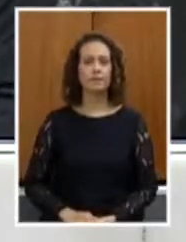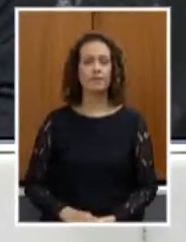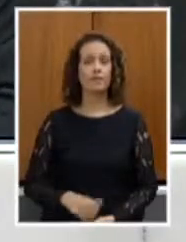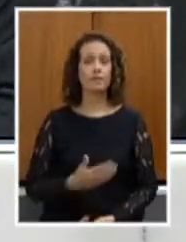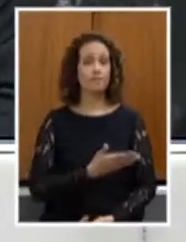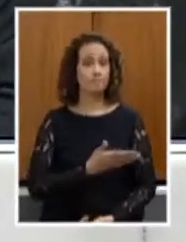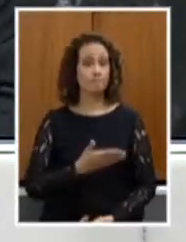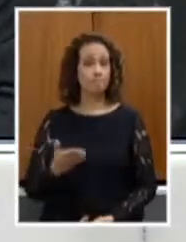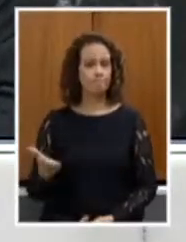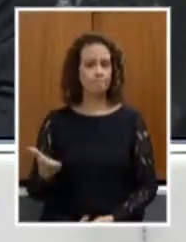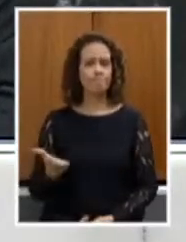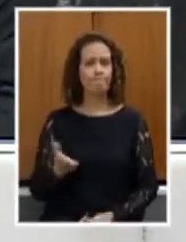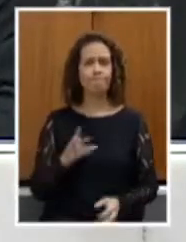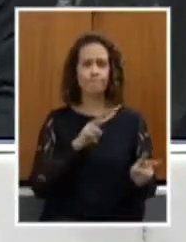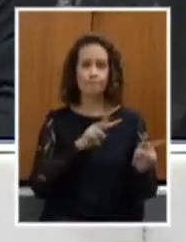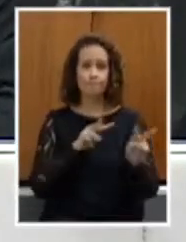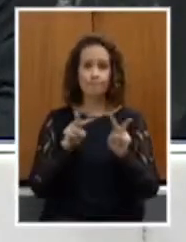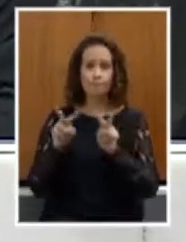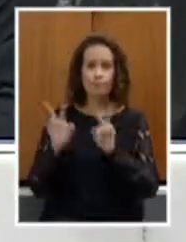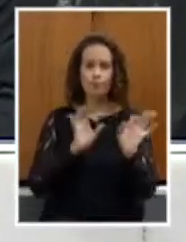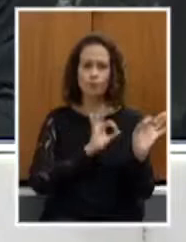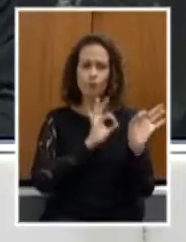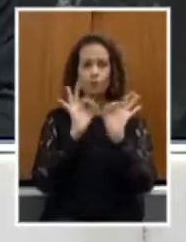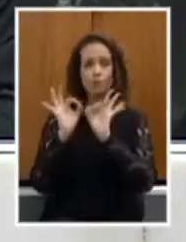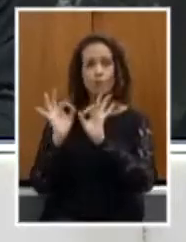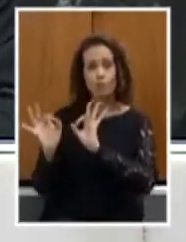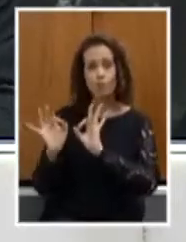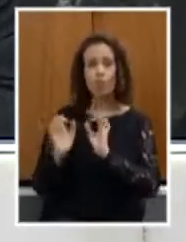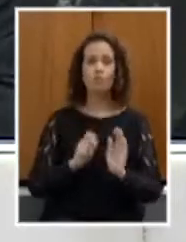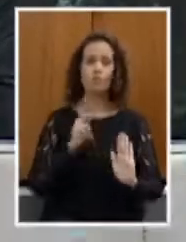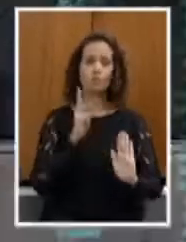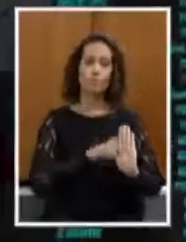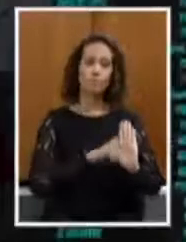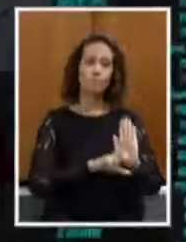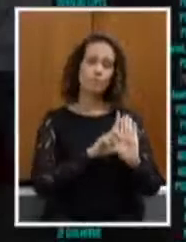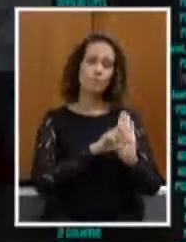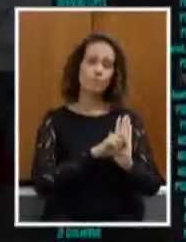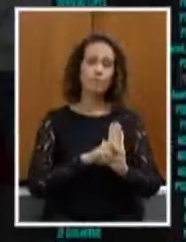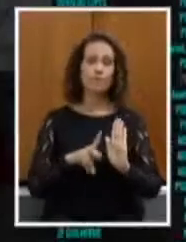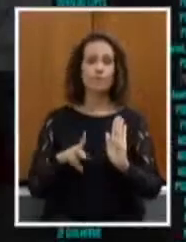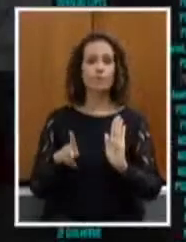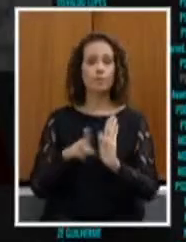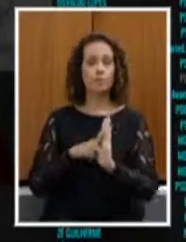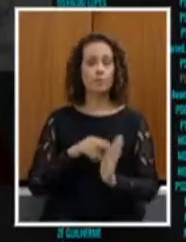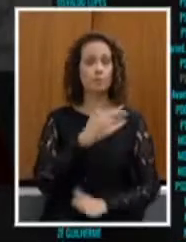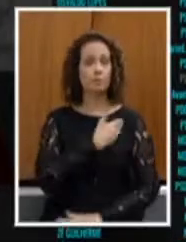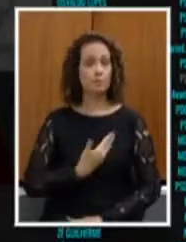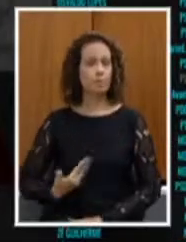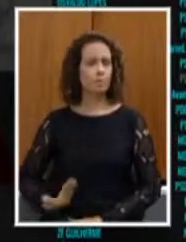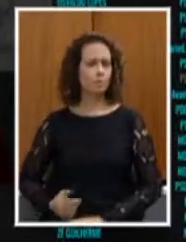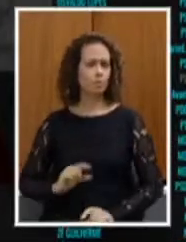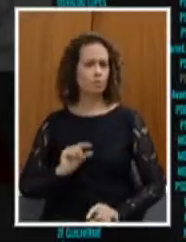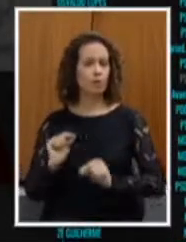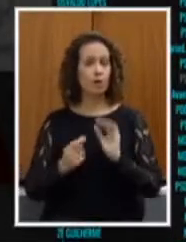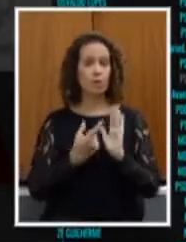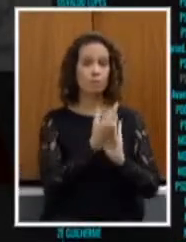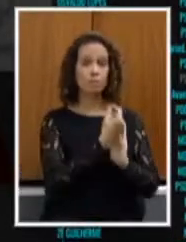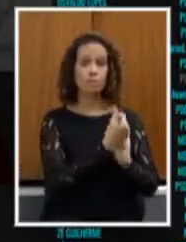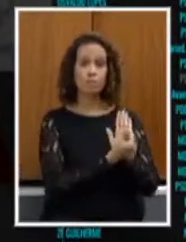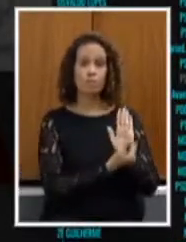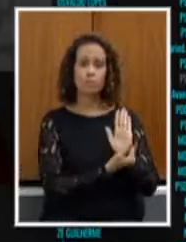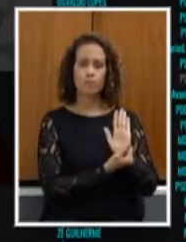Você acompanha agora a votação em turno único do projeto de lei do governador, que estima as receitas e fixa as despesas